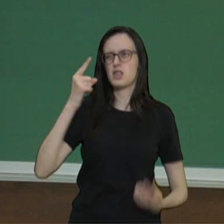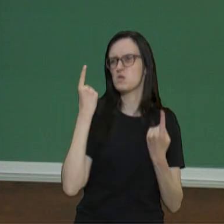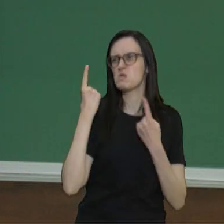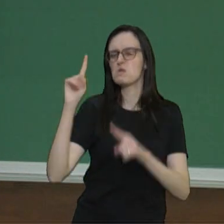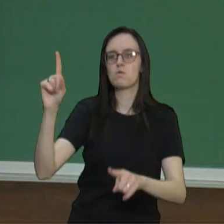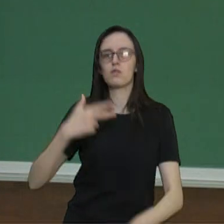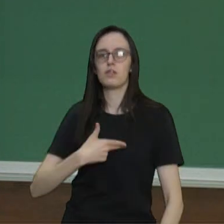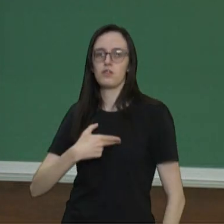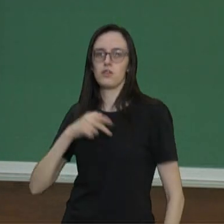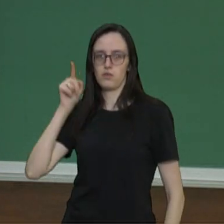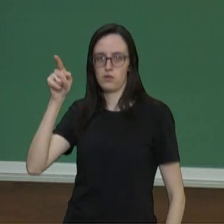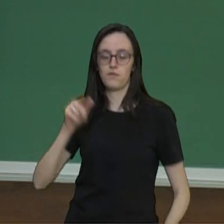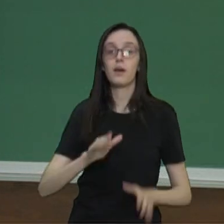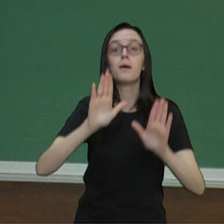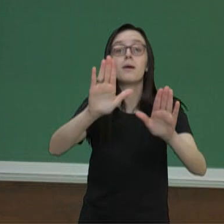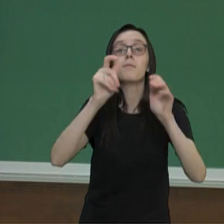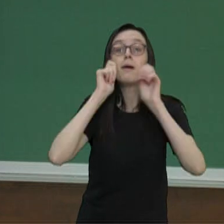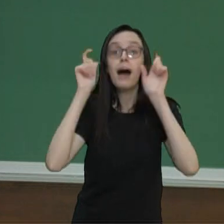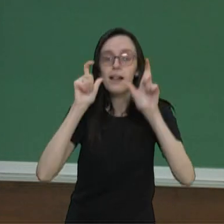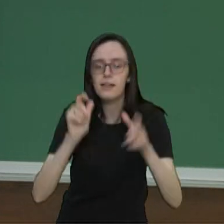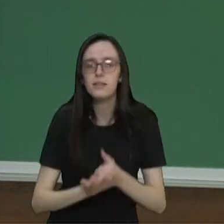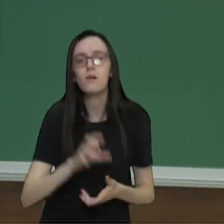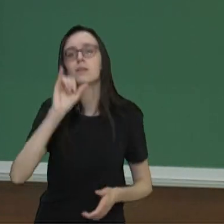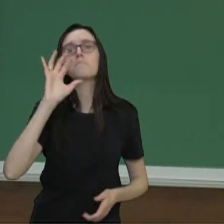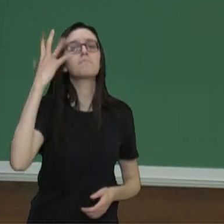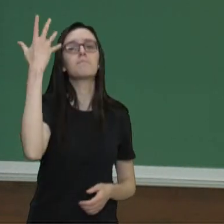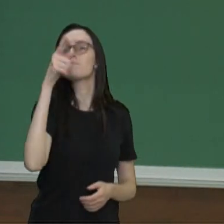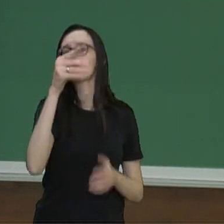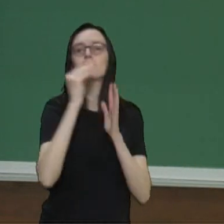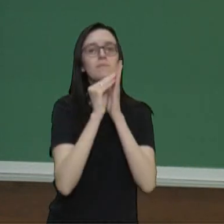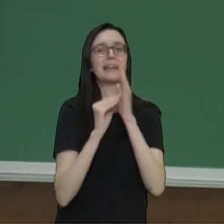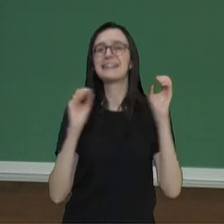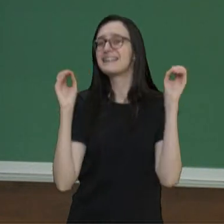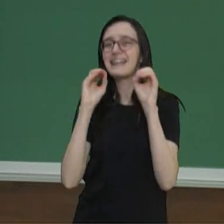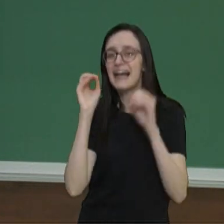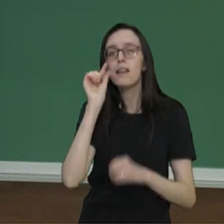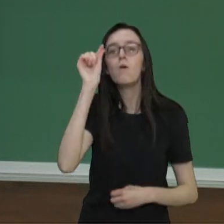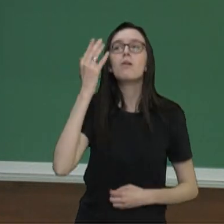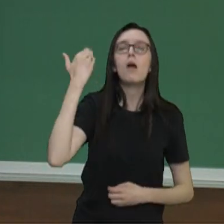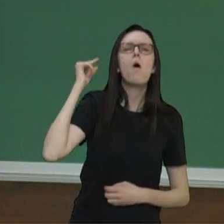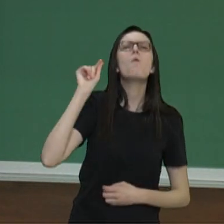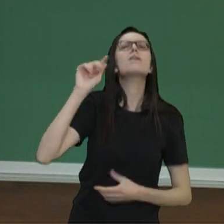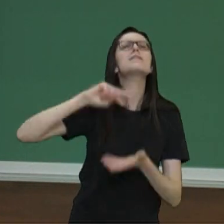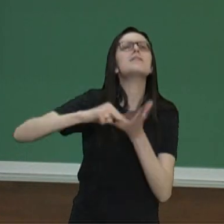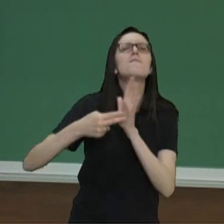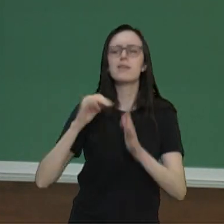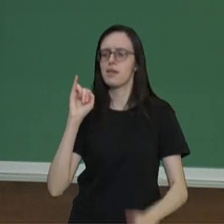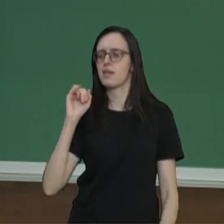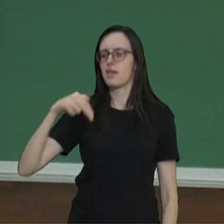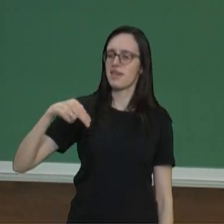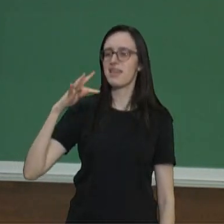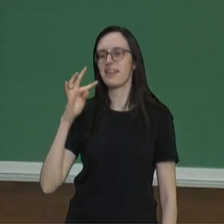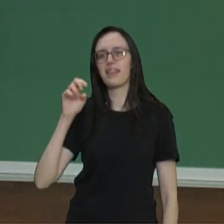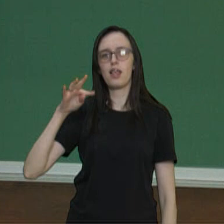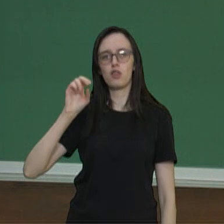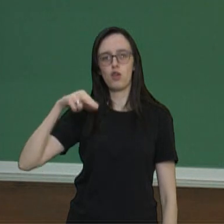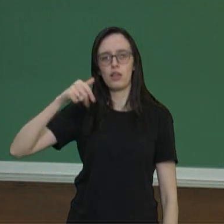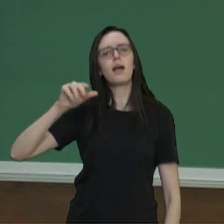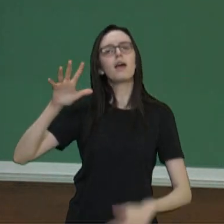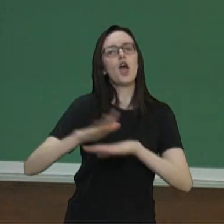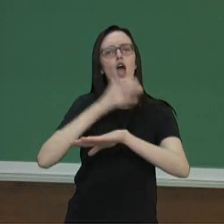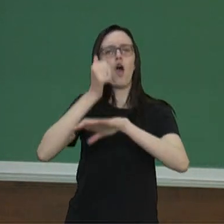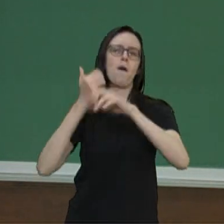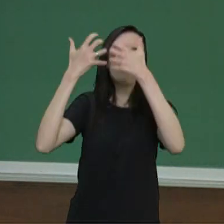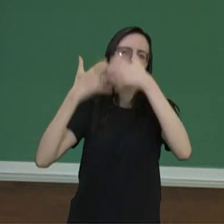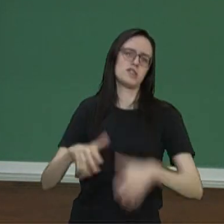o Getúlio Vargas. Presta atenção, caso você não anotou ainda o que foi a Intentona Comunista, tá aqui algo bem simples